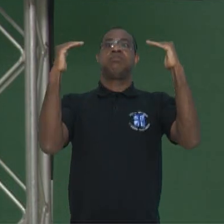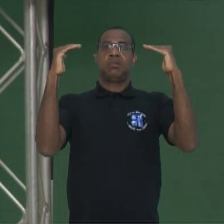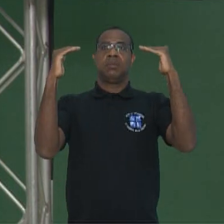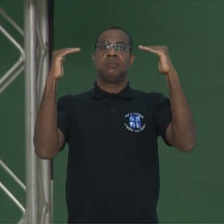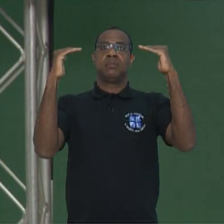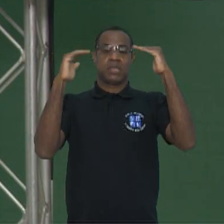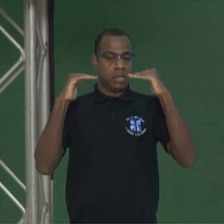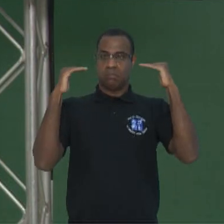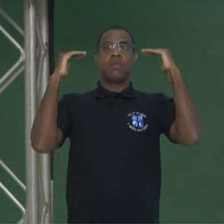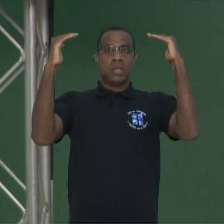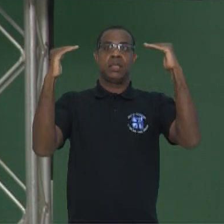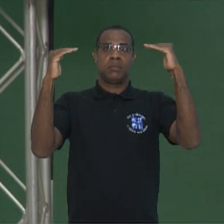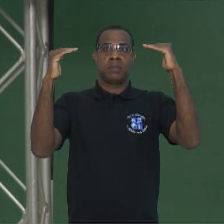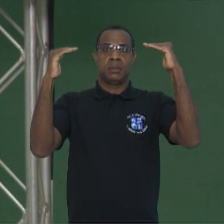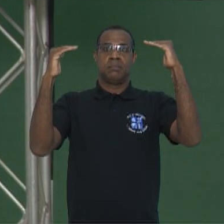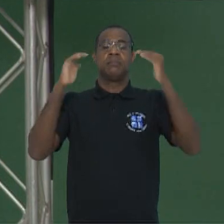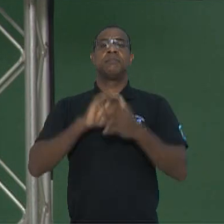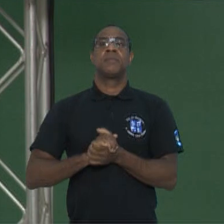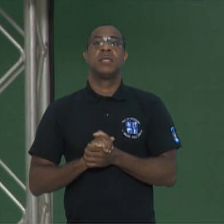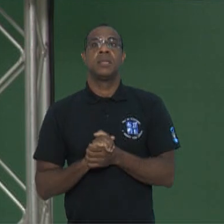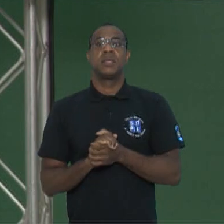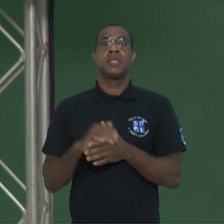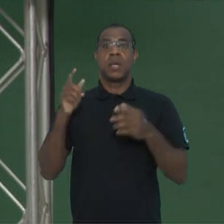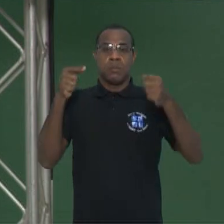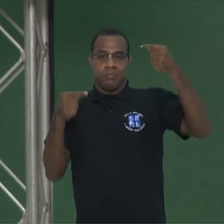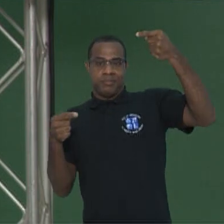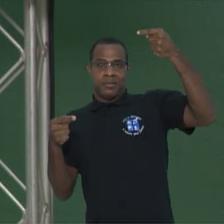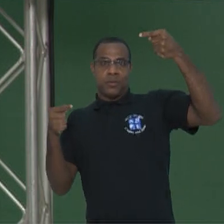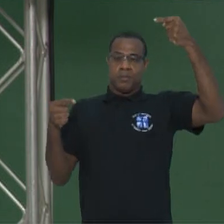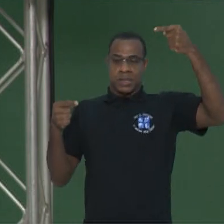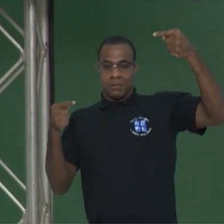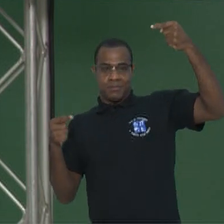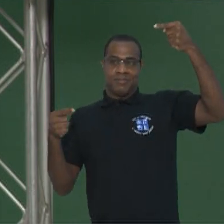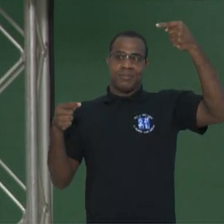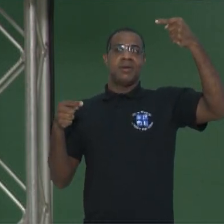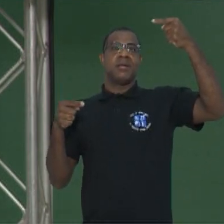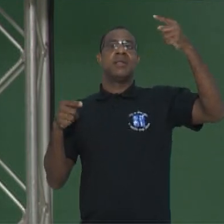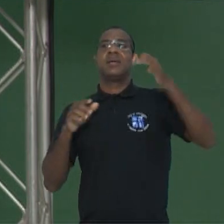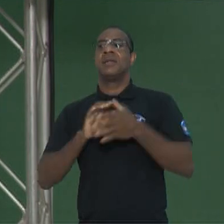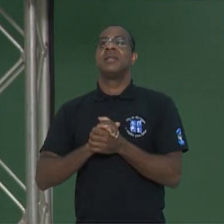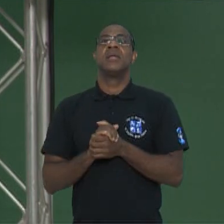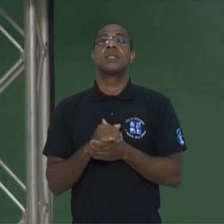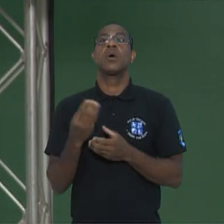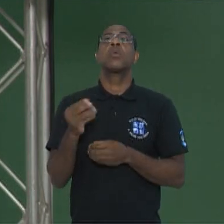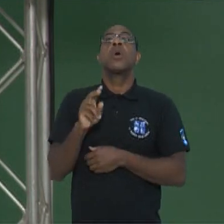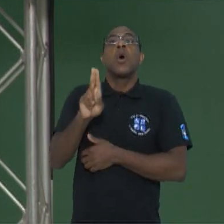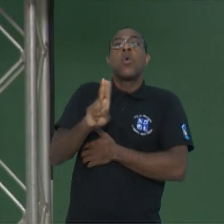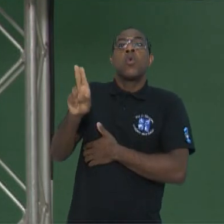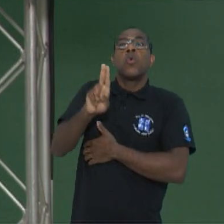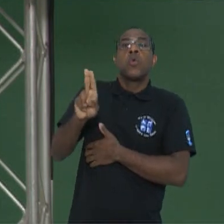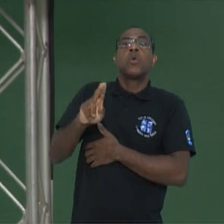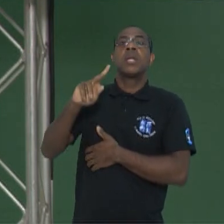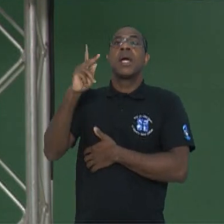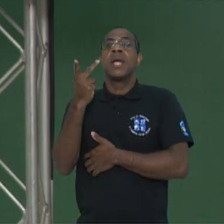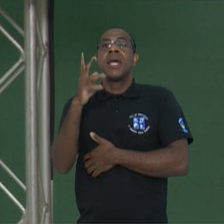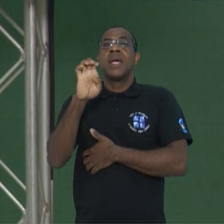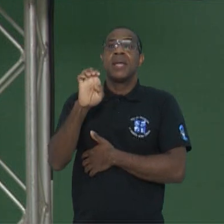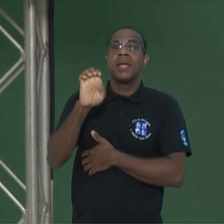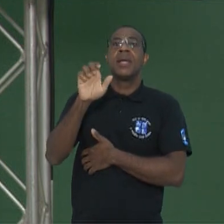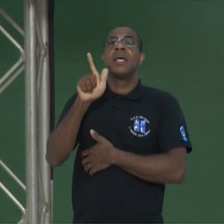está acima dos outros, ele domina os outros. Então, quando a gente usa a palavra hegemonia em